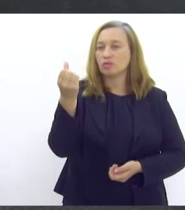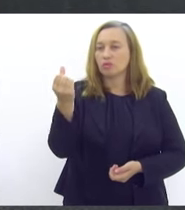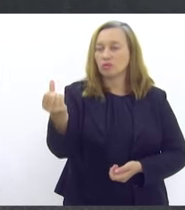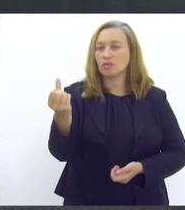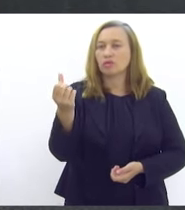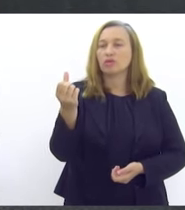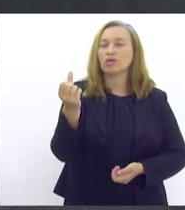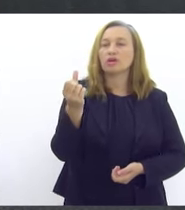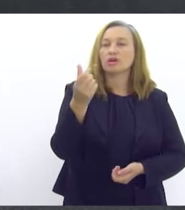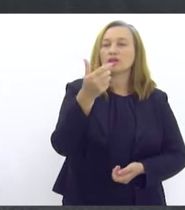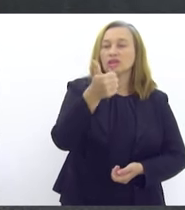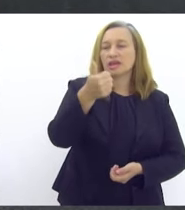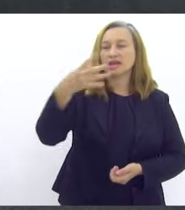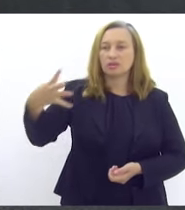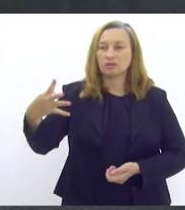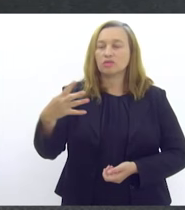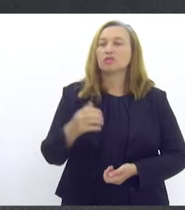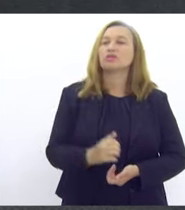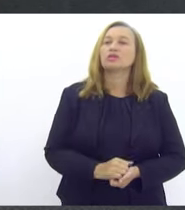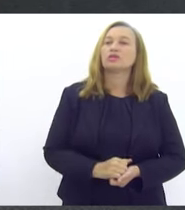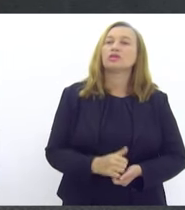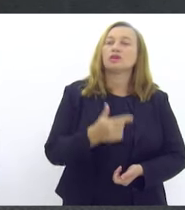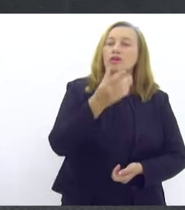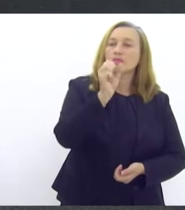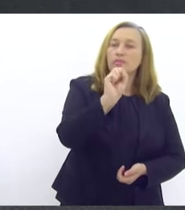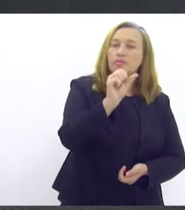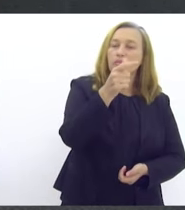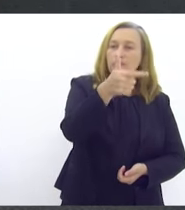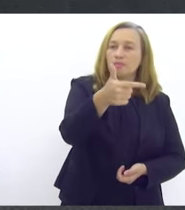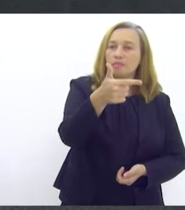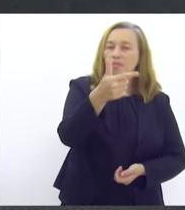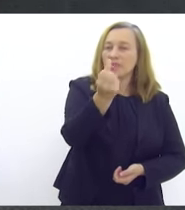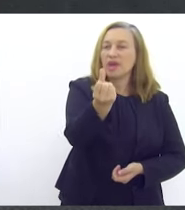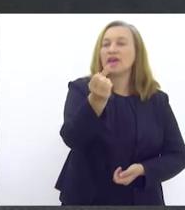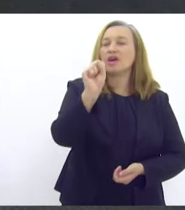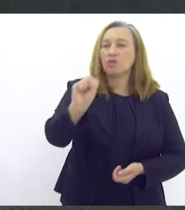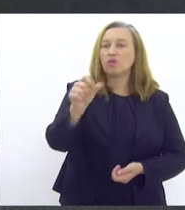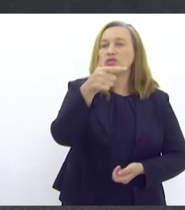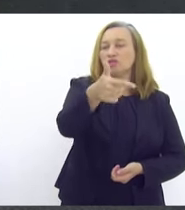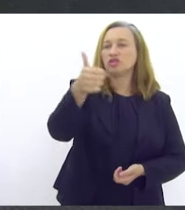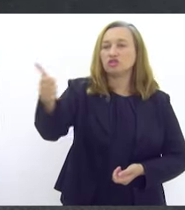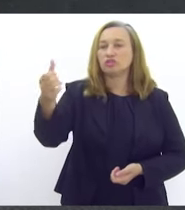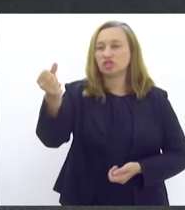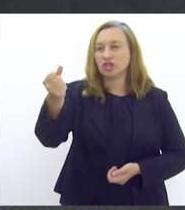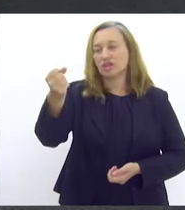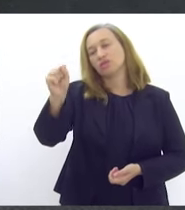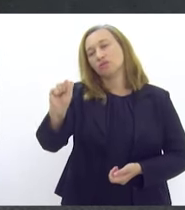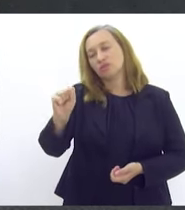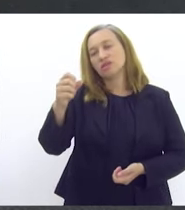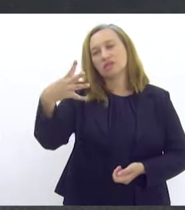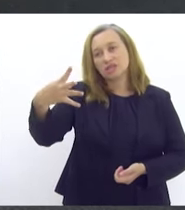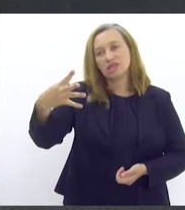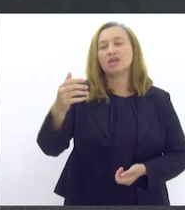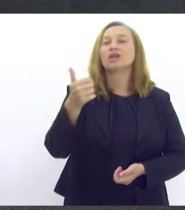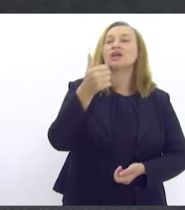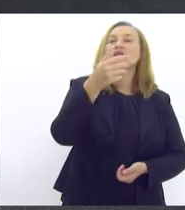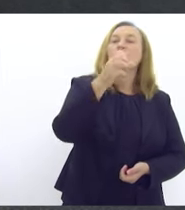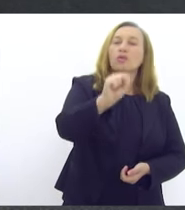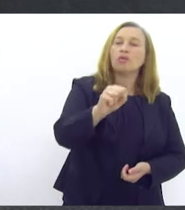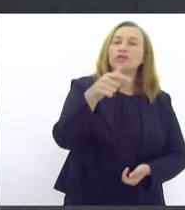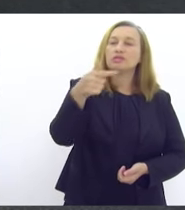6868 de 14 e 6821 de 14 e a